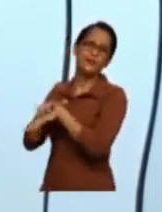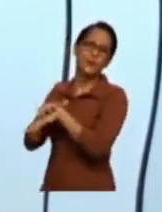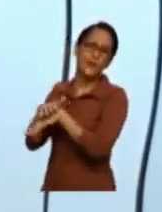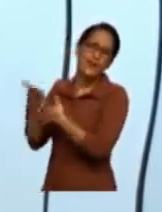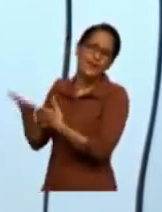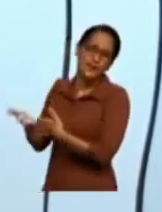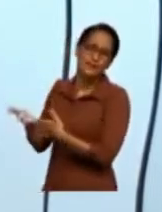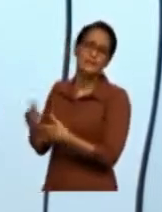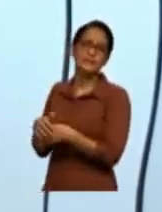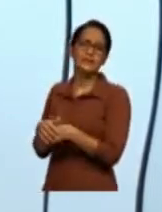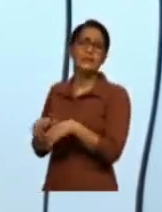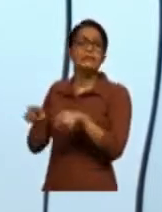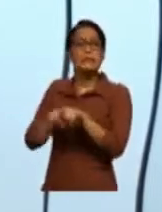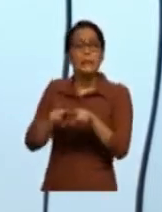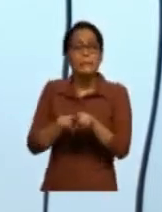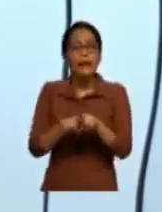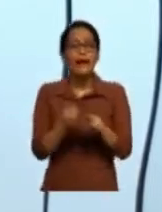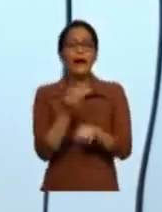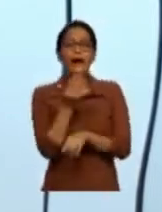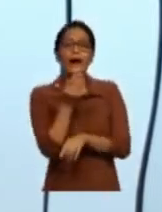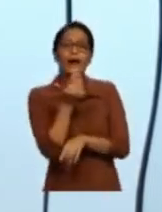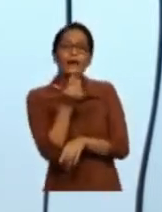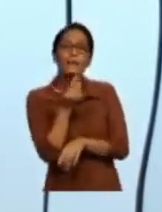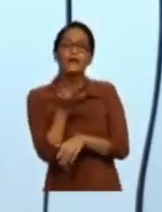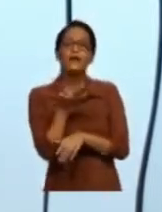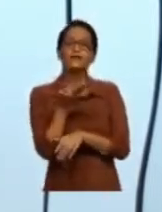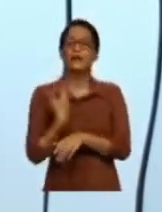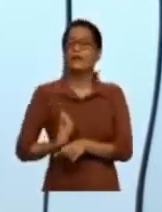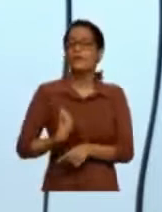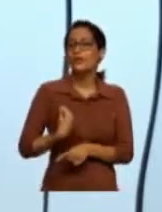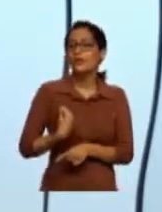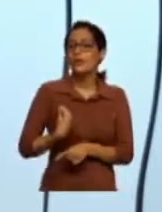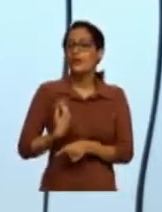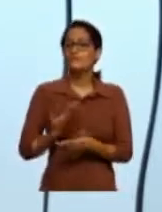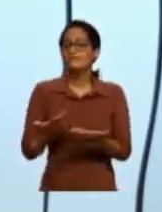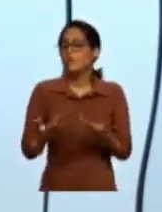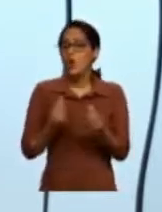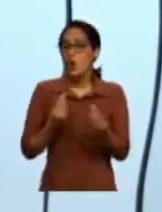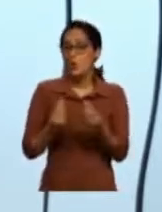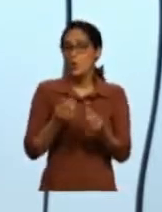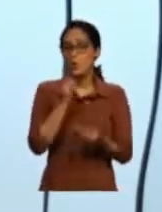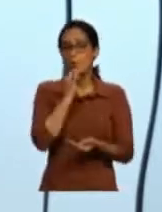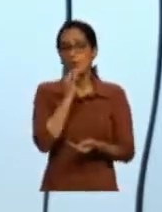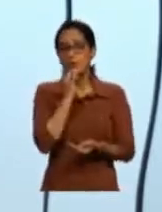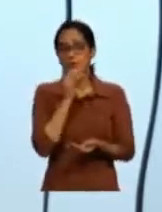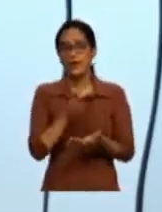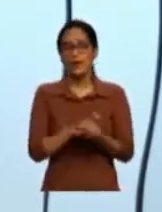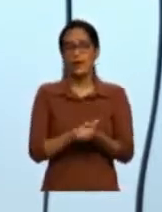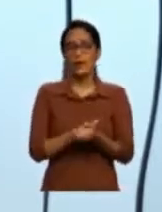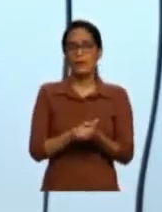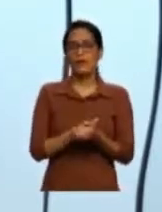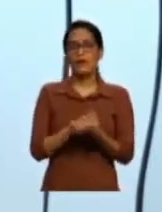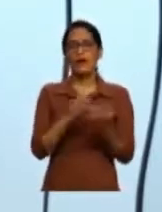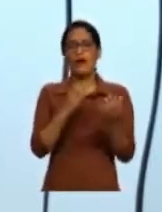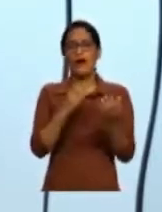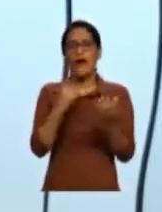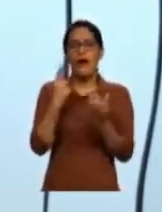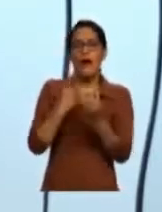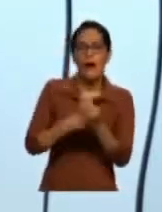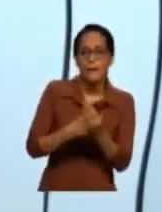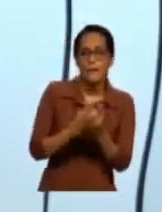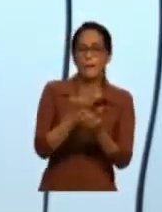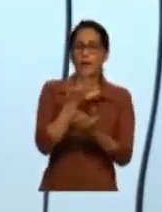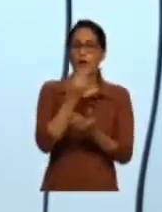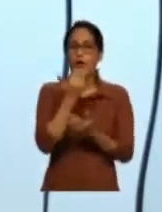hábitos alimentares, eles podem ser piores, como grande quantidade de fast food,